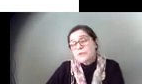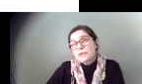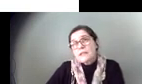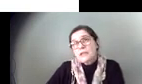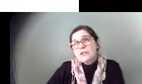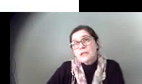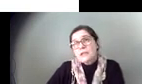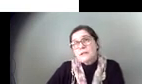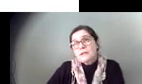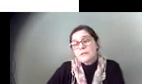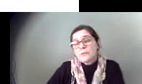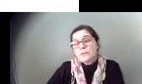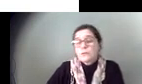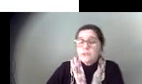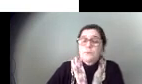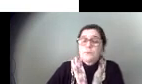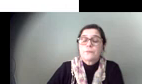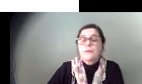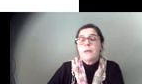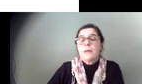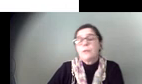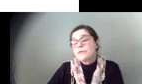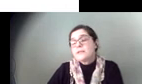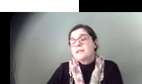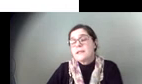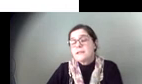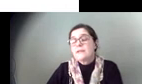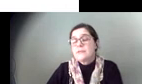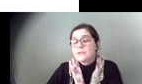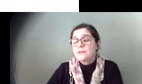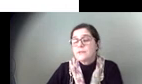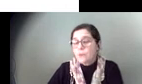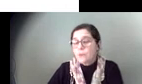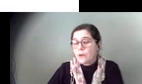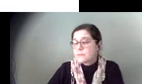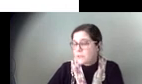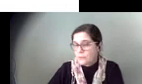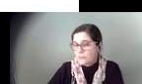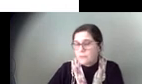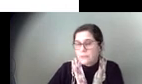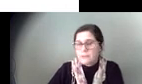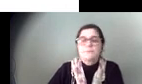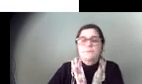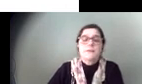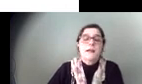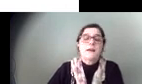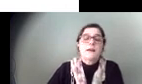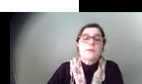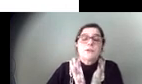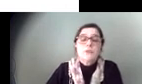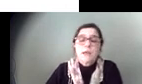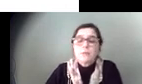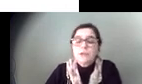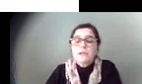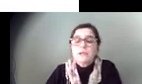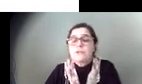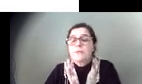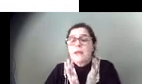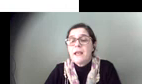para os professores, né, que já estão voltando, pode fazer essa gravação na escola, sem dúvidas, tá? Mas o